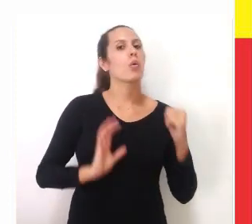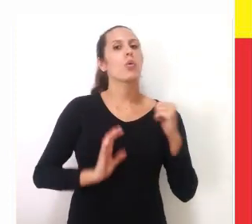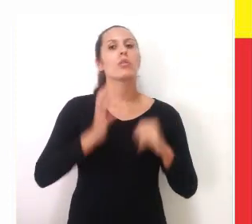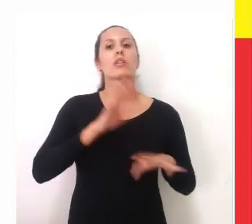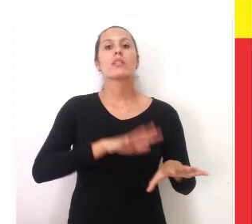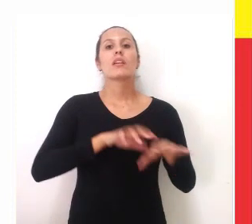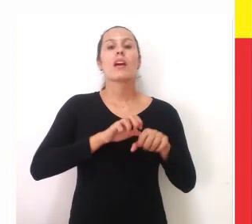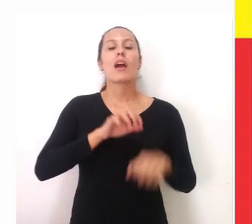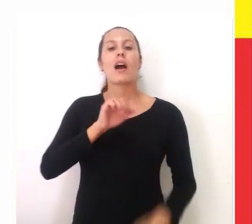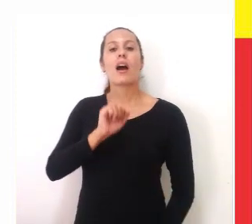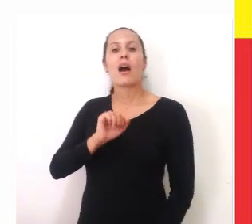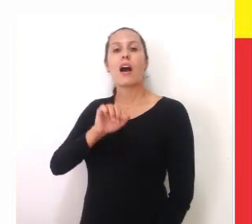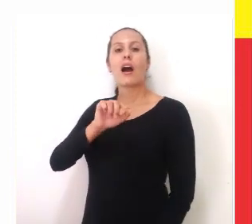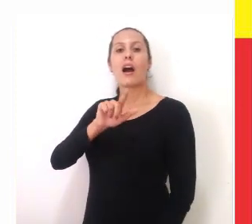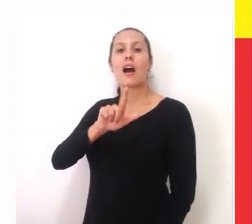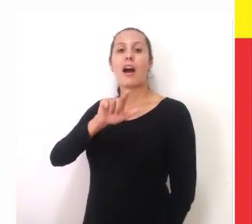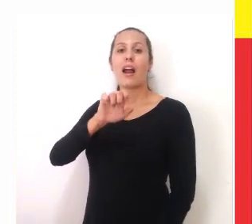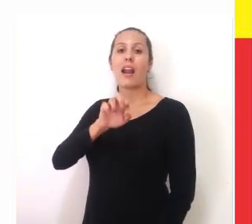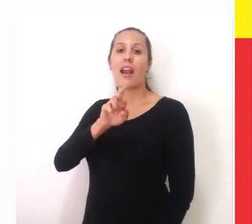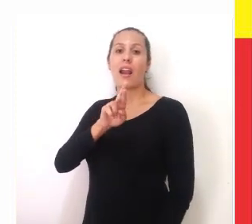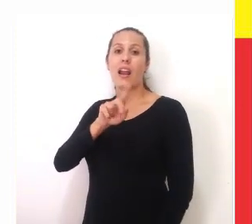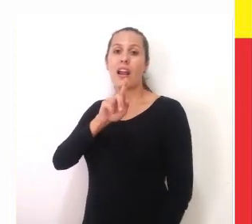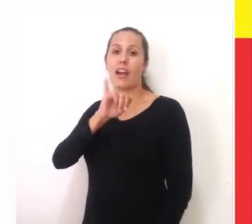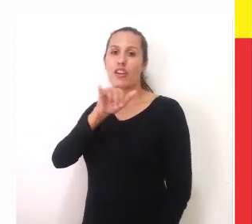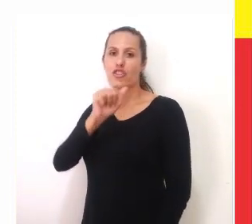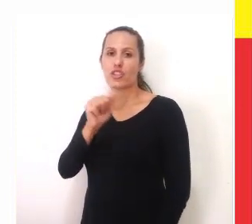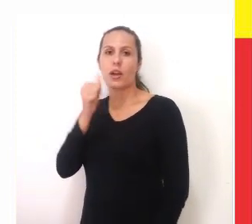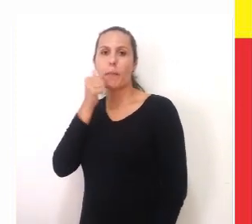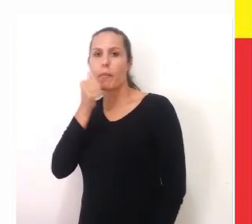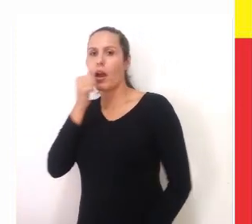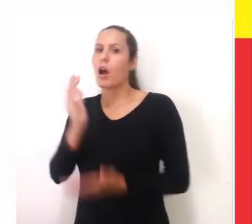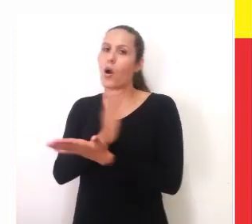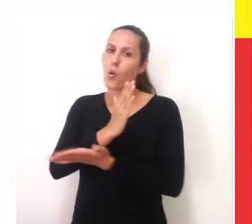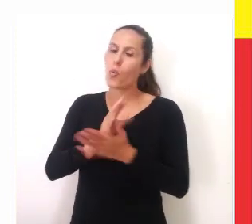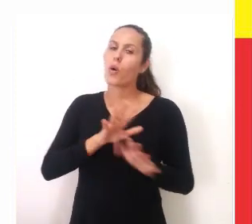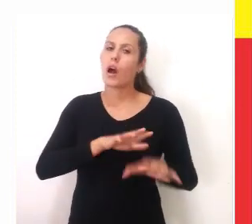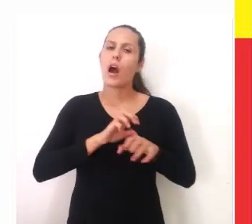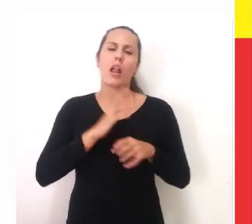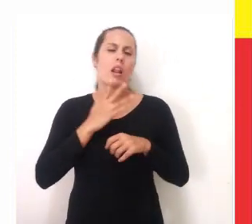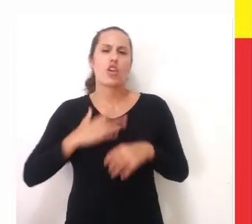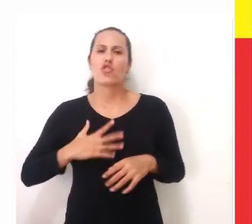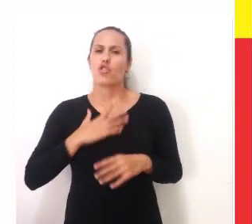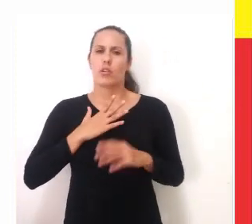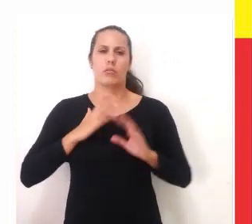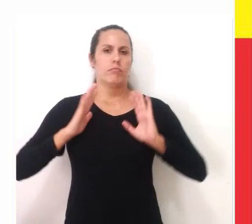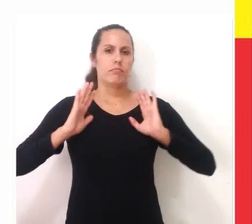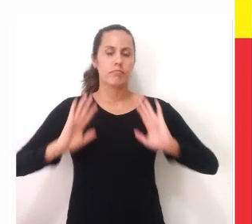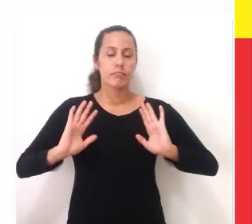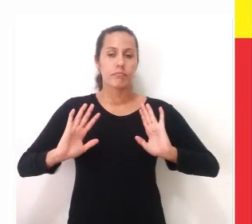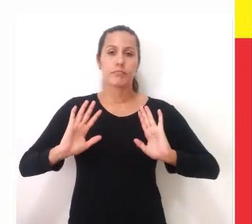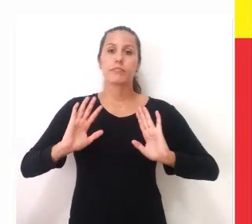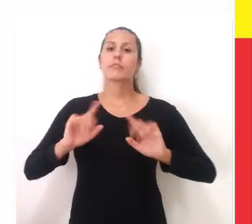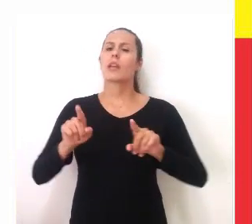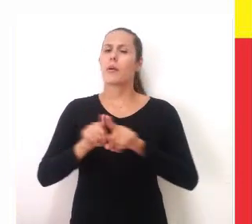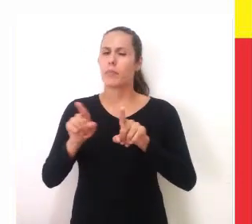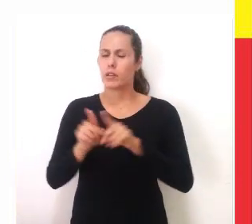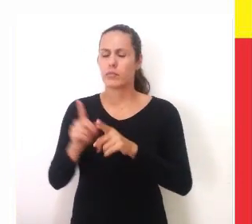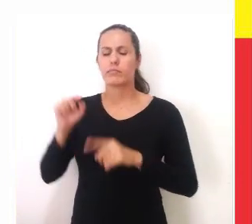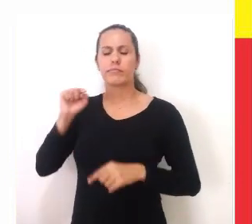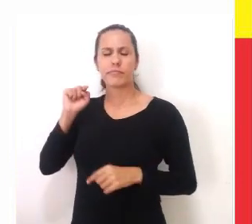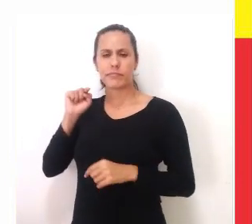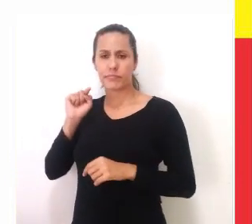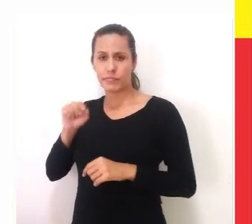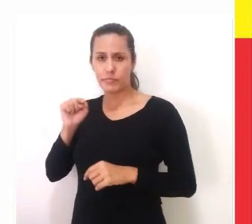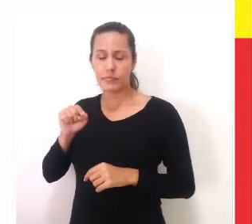com o da camisinha masculina, provoca alergia em algumas meninas, tá